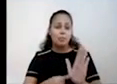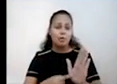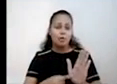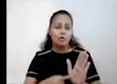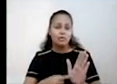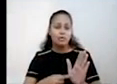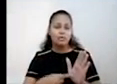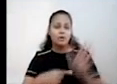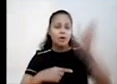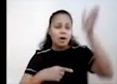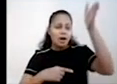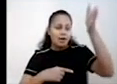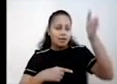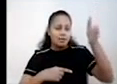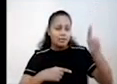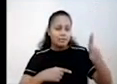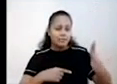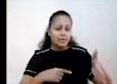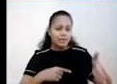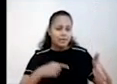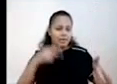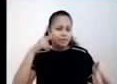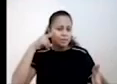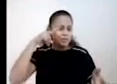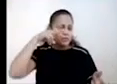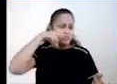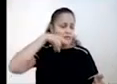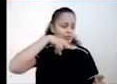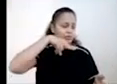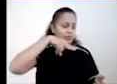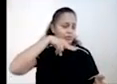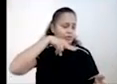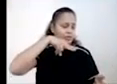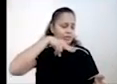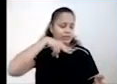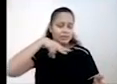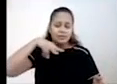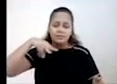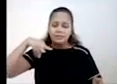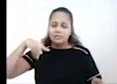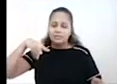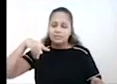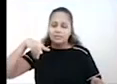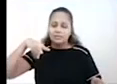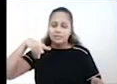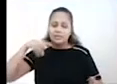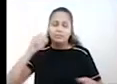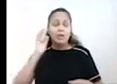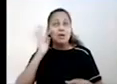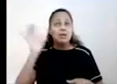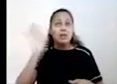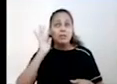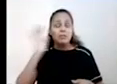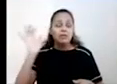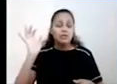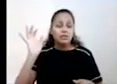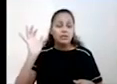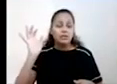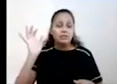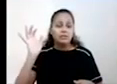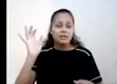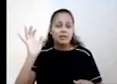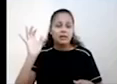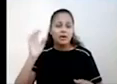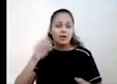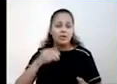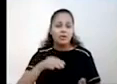de uma estrutura, como se fossem vistos de cima. A representação é feita a partir de um corte imaginário à altura